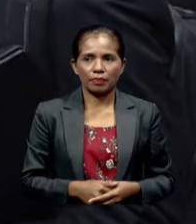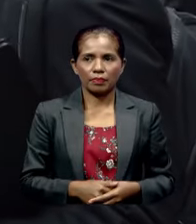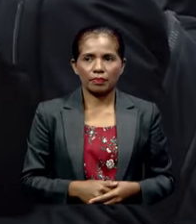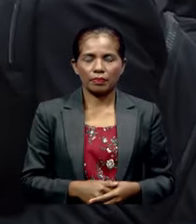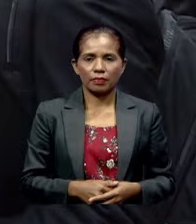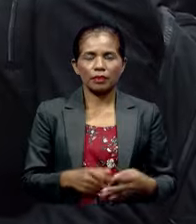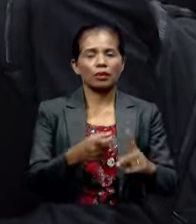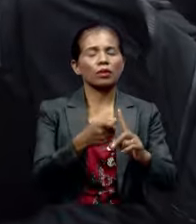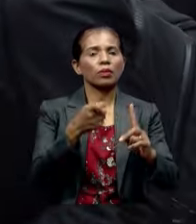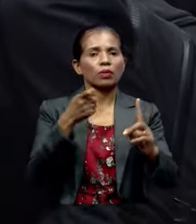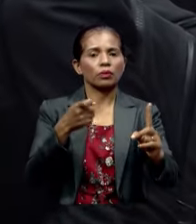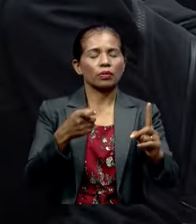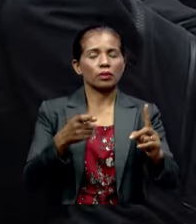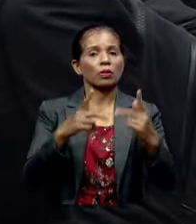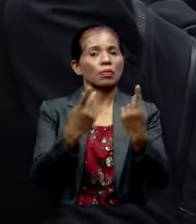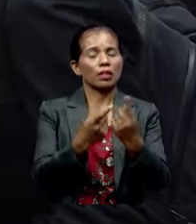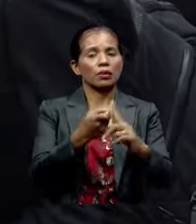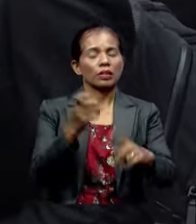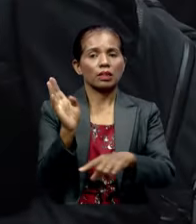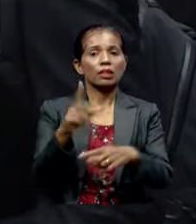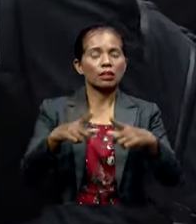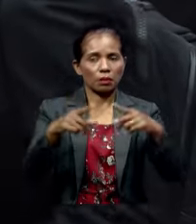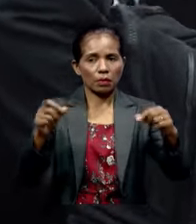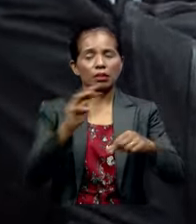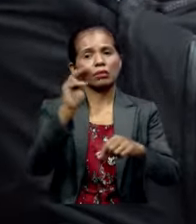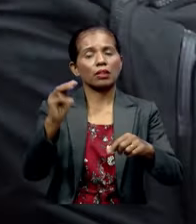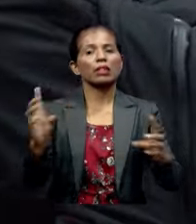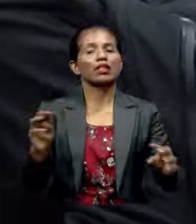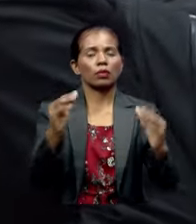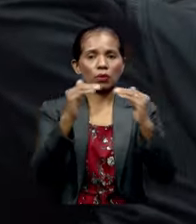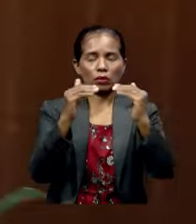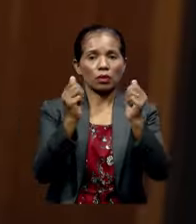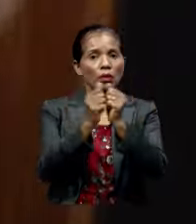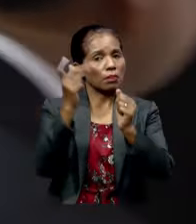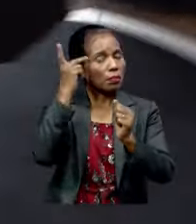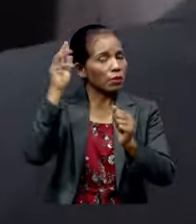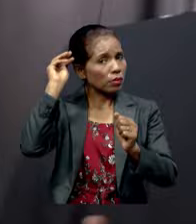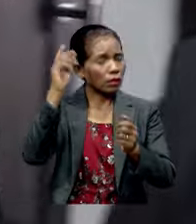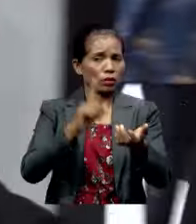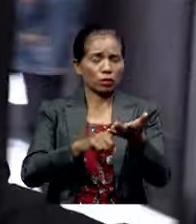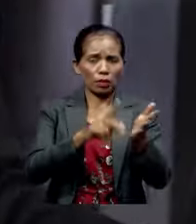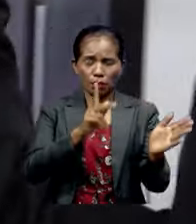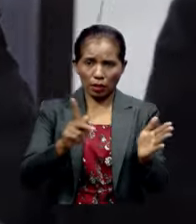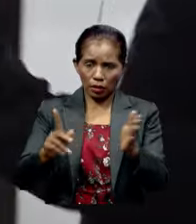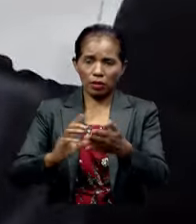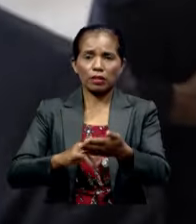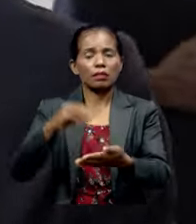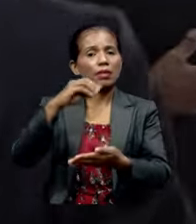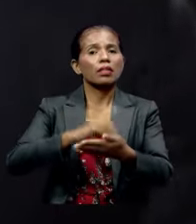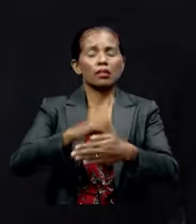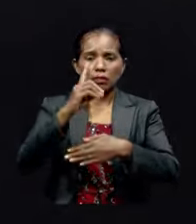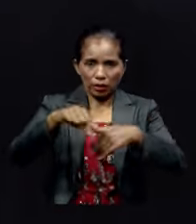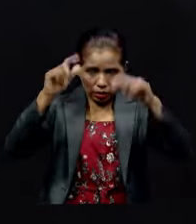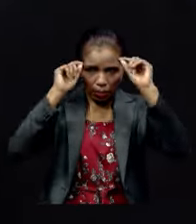Investidor husi Japaun e a segunda, né? Halo encontro com o primeiro-ministro com a Erela Xanana Guzmão, onde discute com o plano investimento e a Timor-Leste. Xanana Guzmão